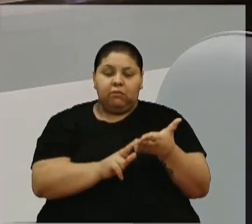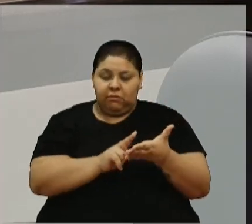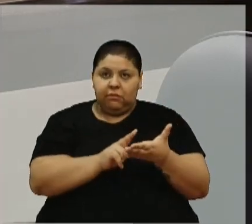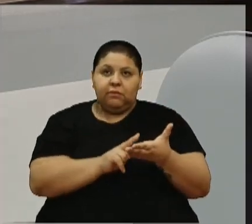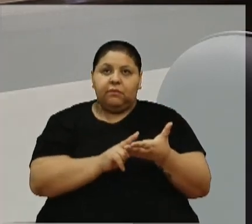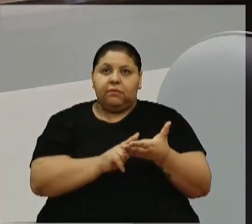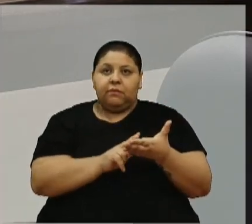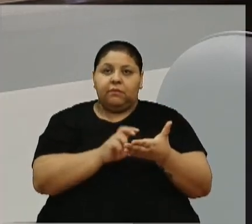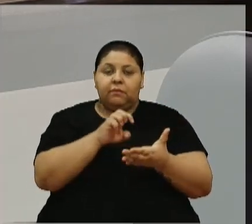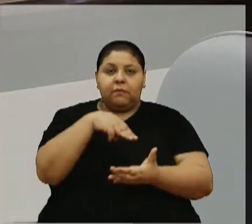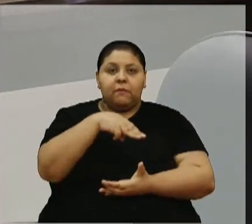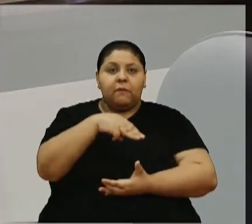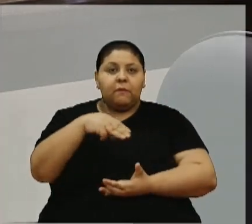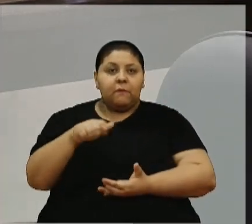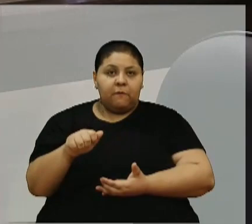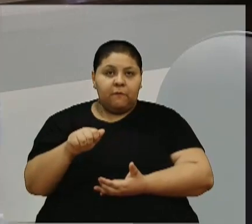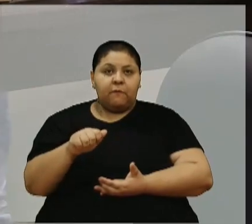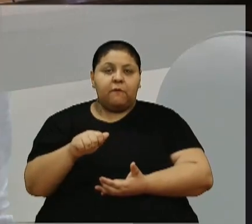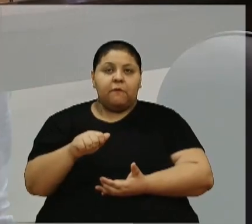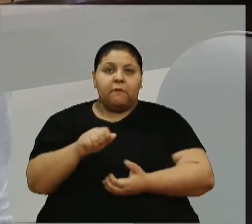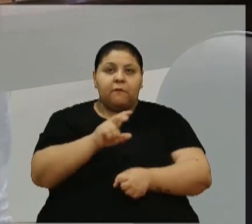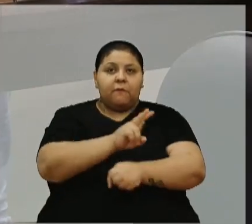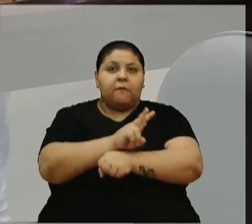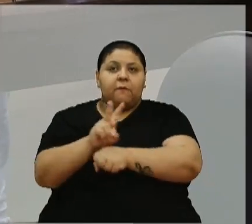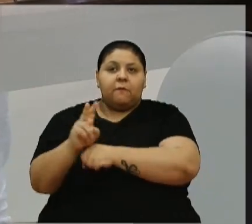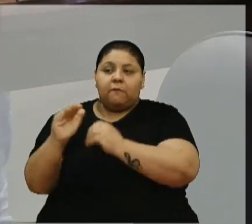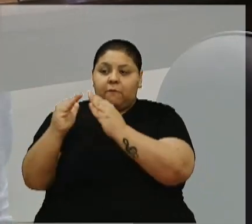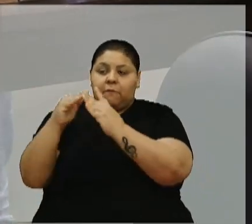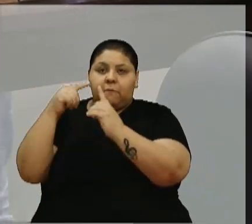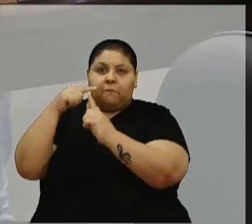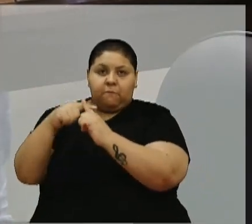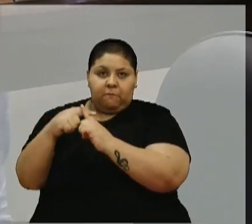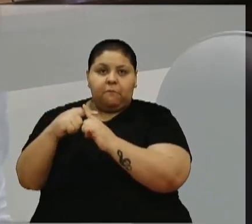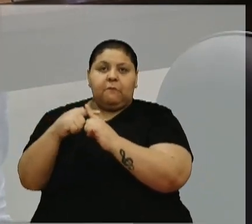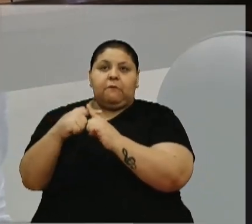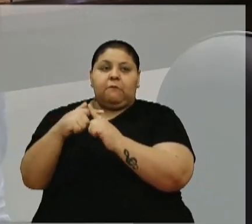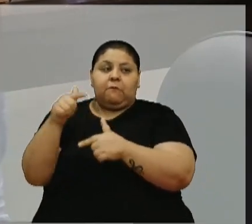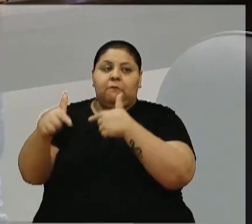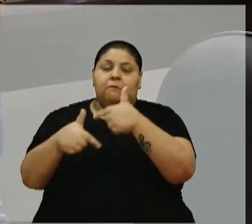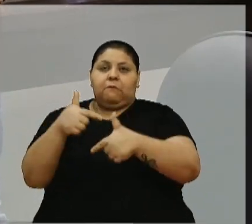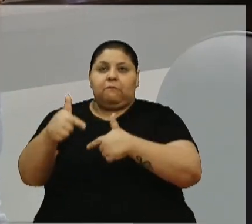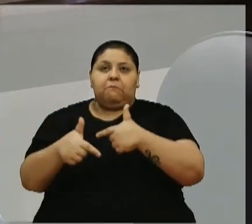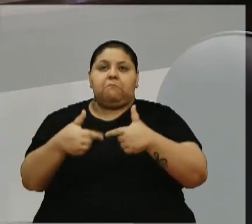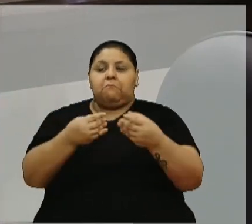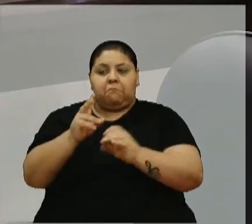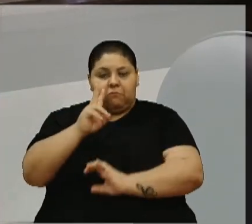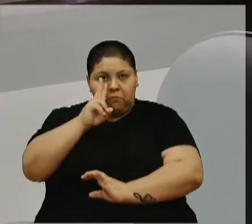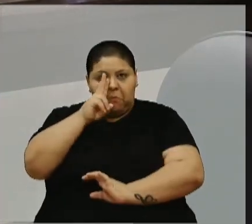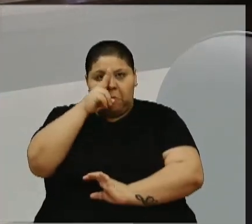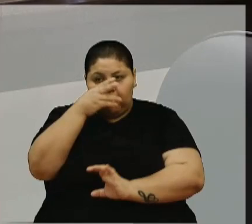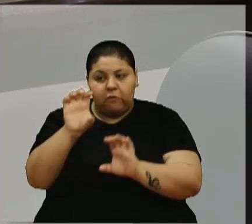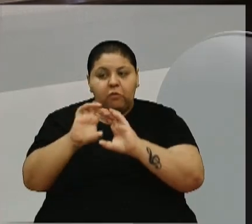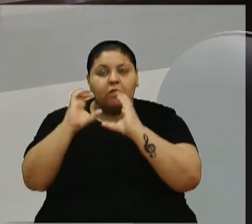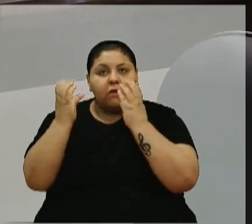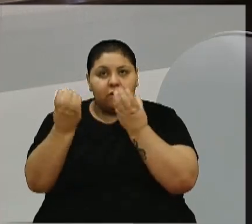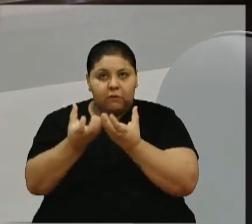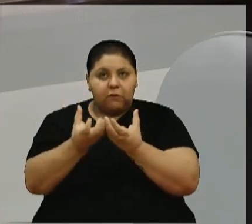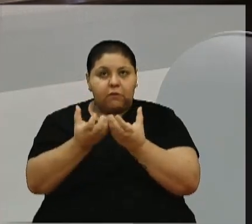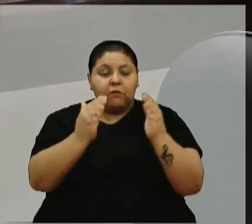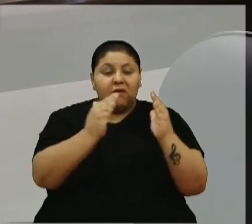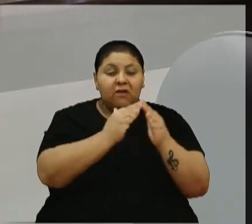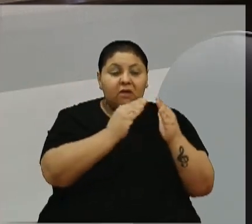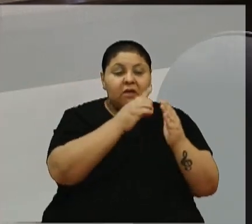A dona Ema foi, enfim, zeladora de capelinhas, prestando um serviço muito forte naquela comunidade. Residia